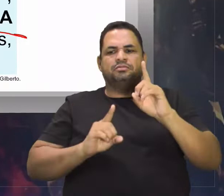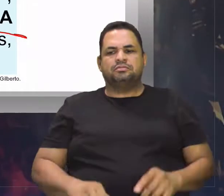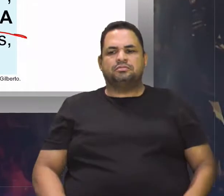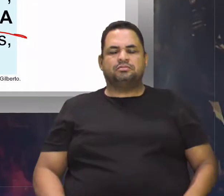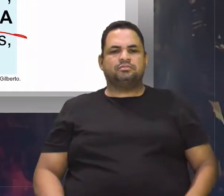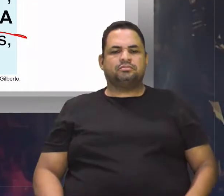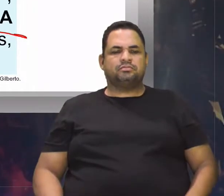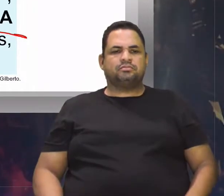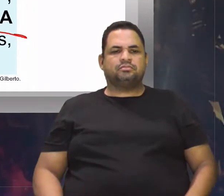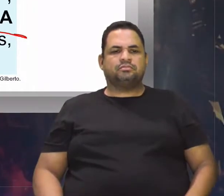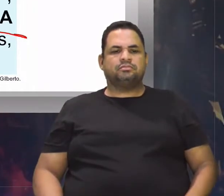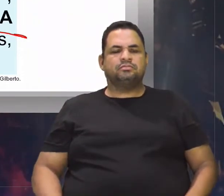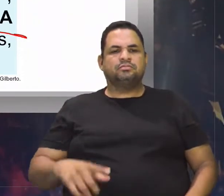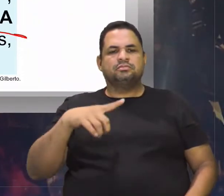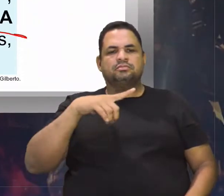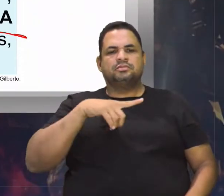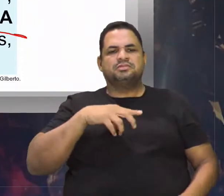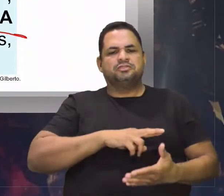Ele era um povo politeísta.